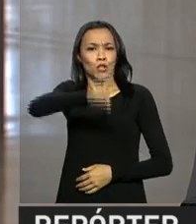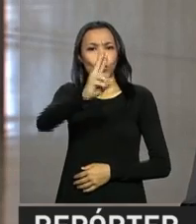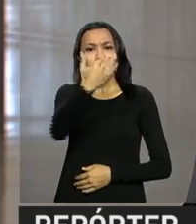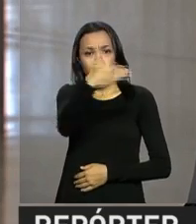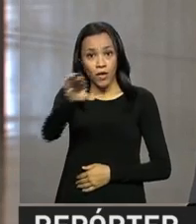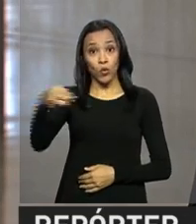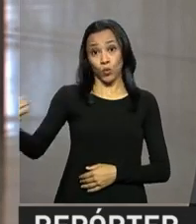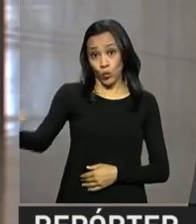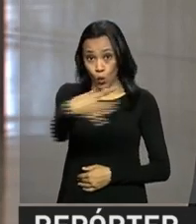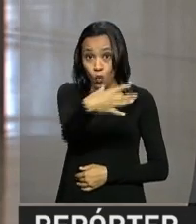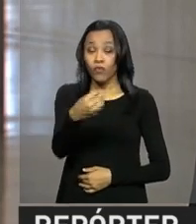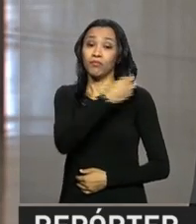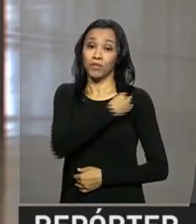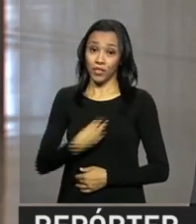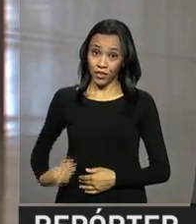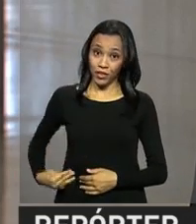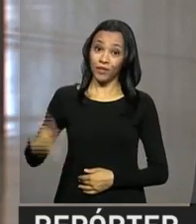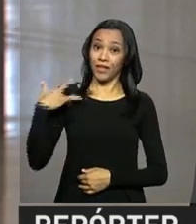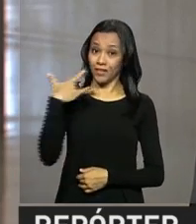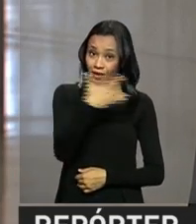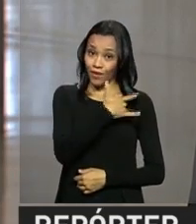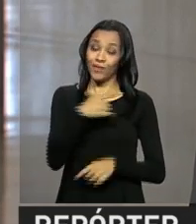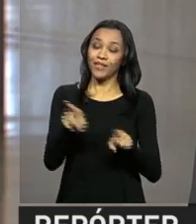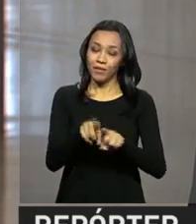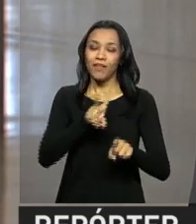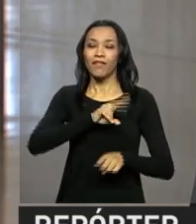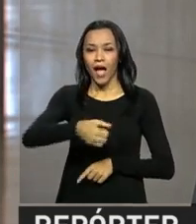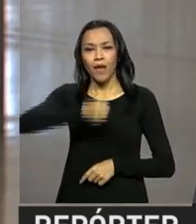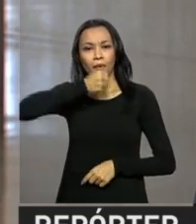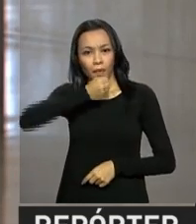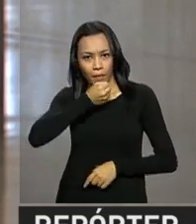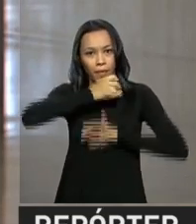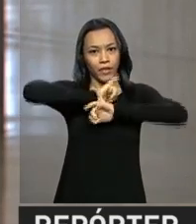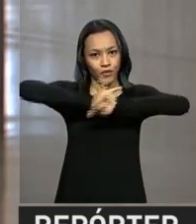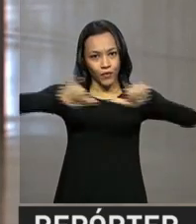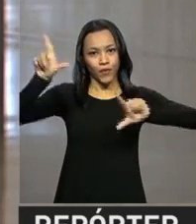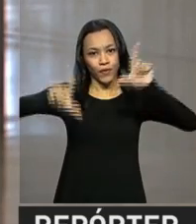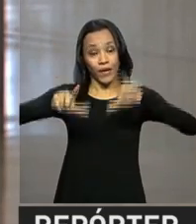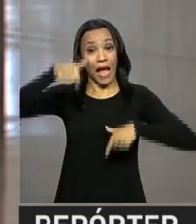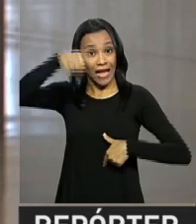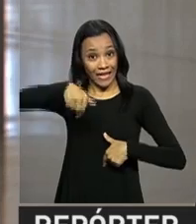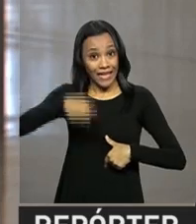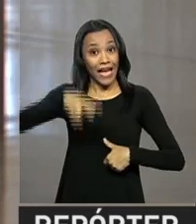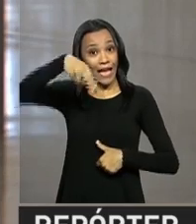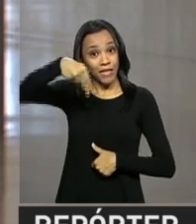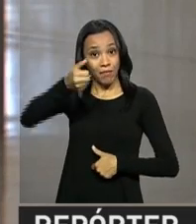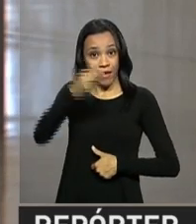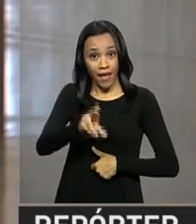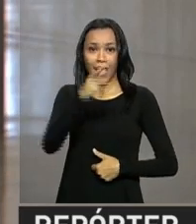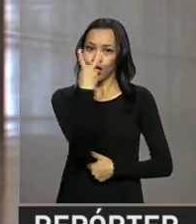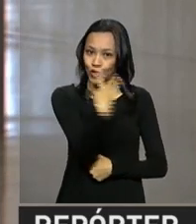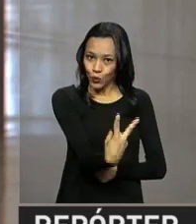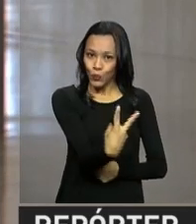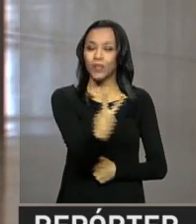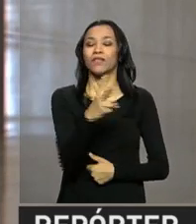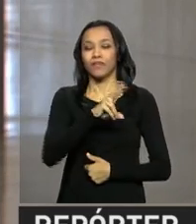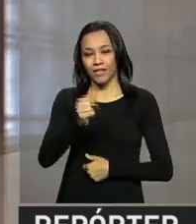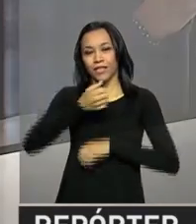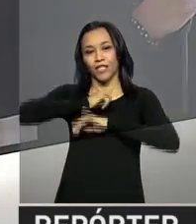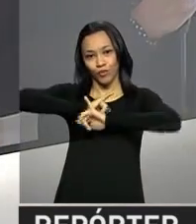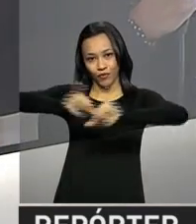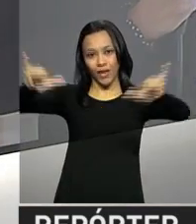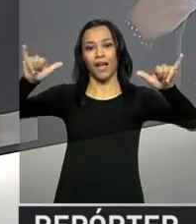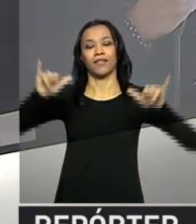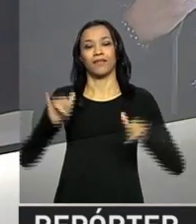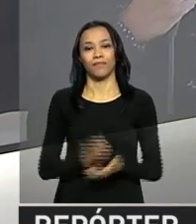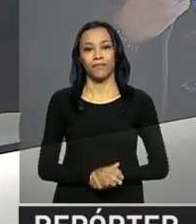Ricardo Barros, também vai conversar com a imprensa. A TV NBR vai transmitir as duas entrevistas ao vivo. Carla.